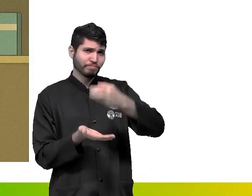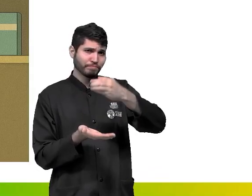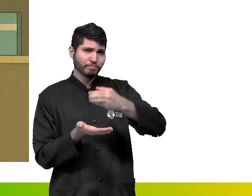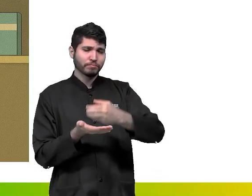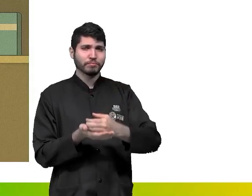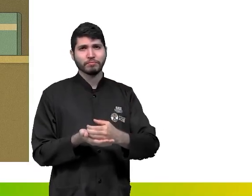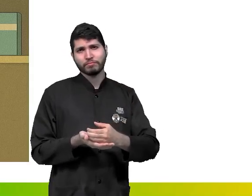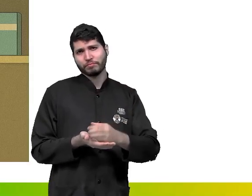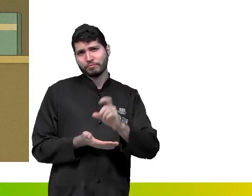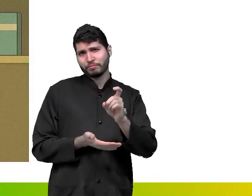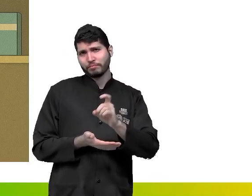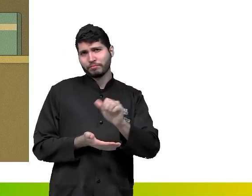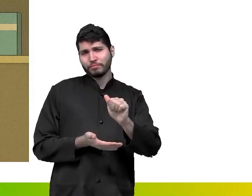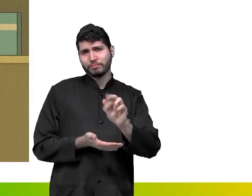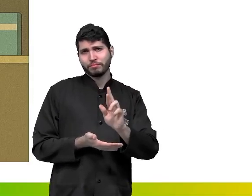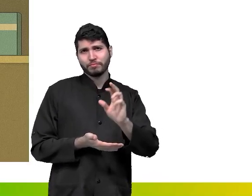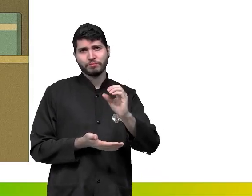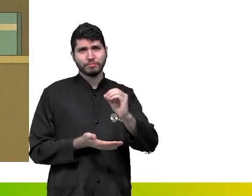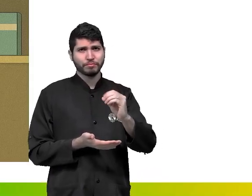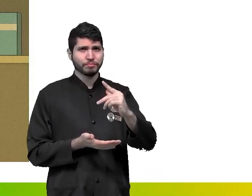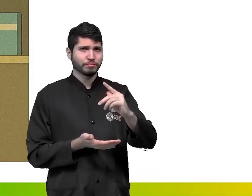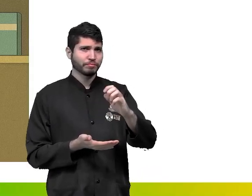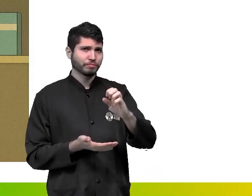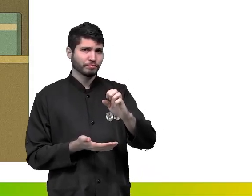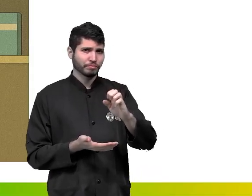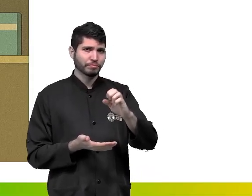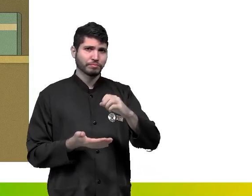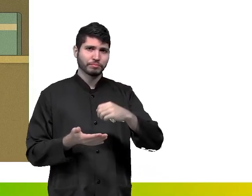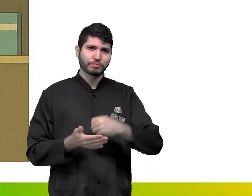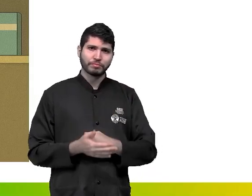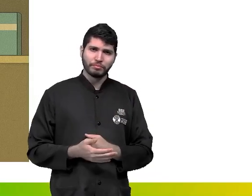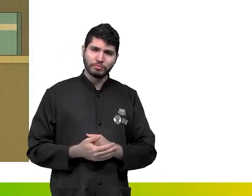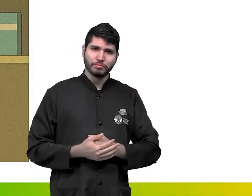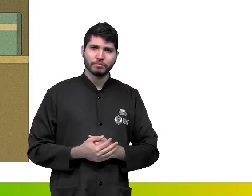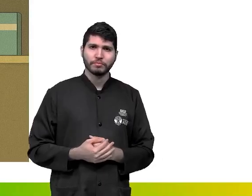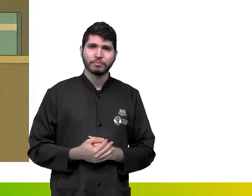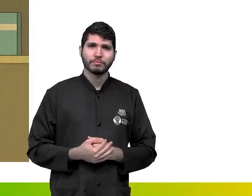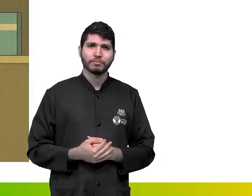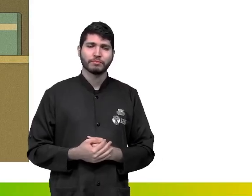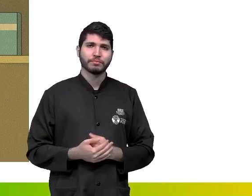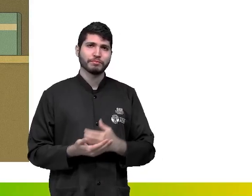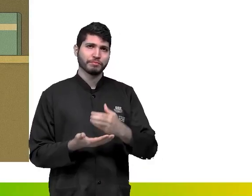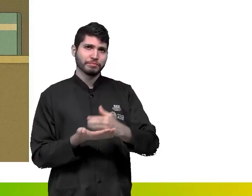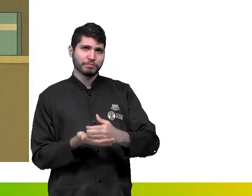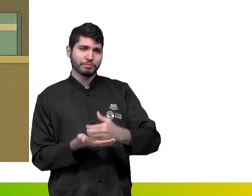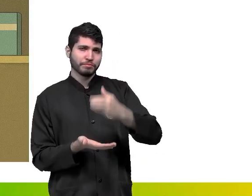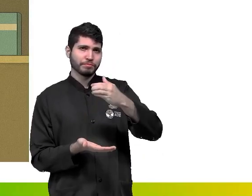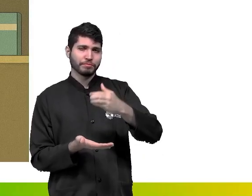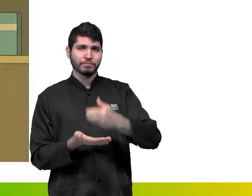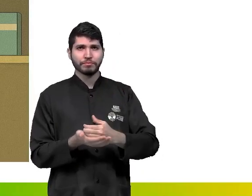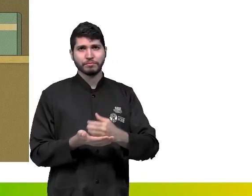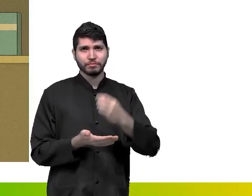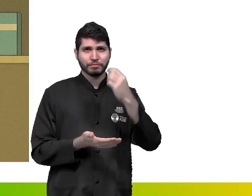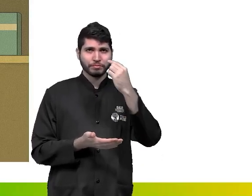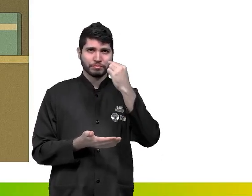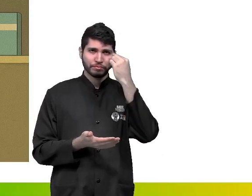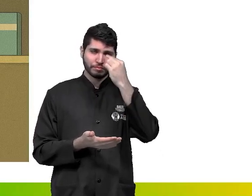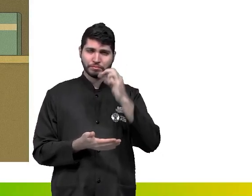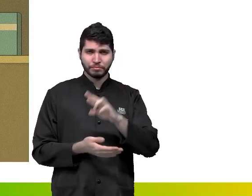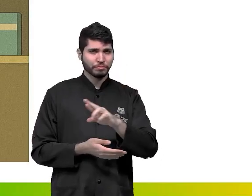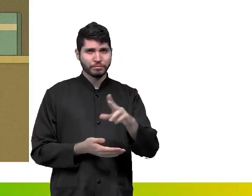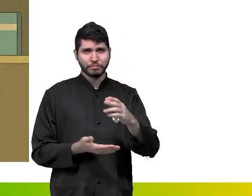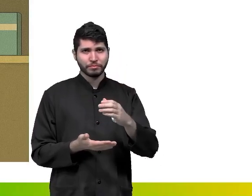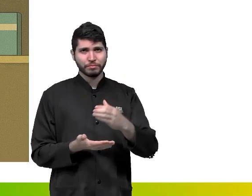né? Quanto custa uma garrafa de xarope? Uma garrafa em espanhol não é